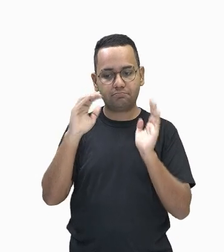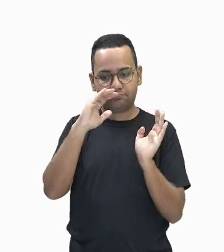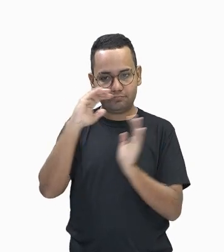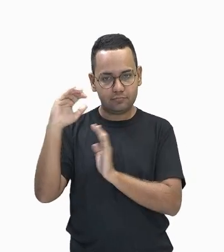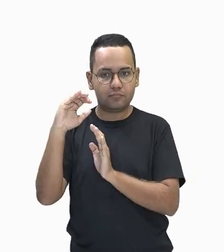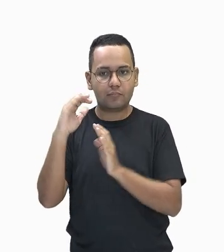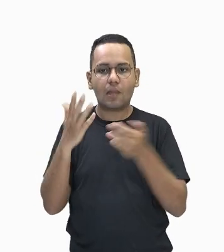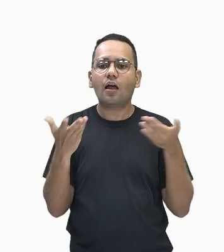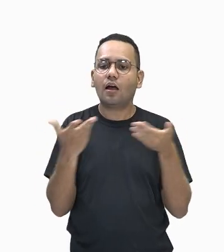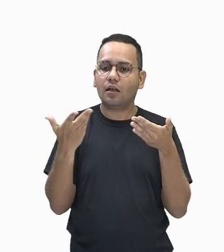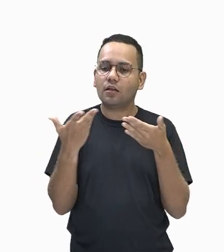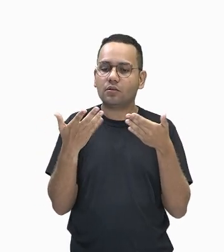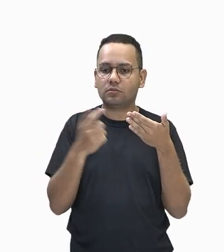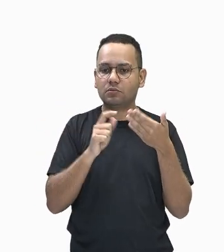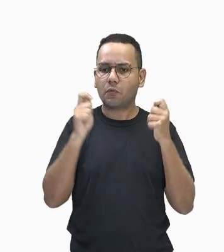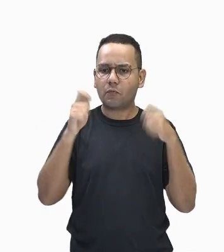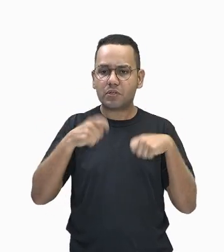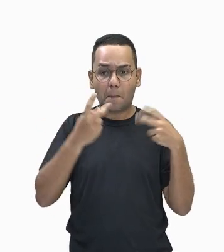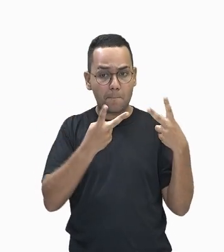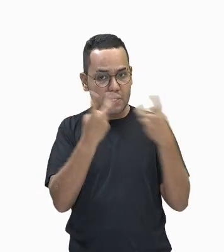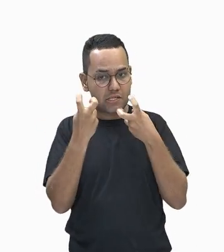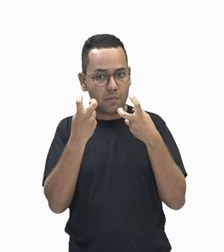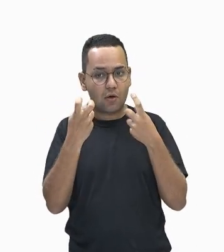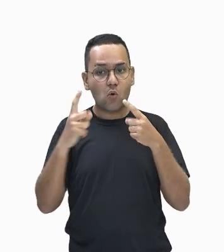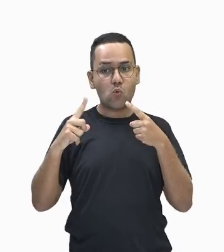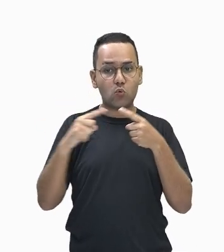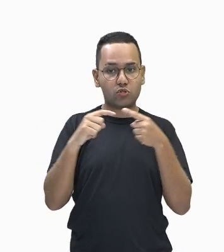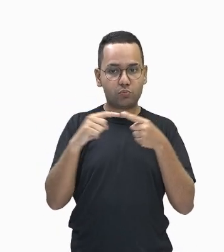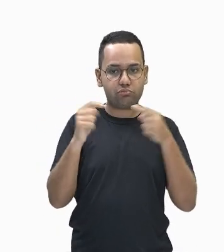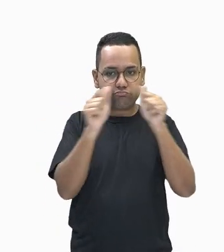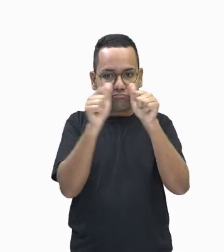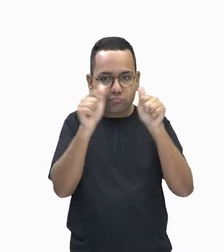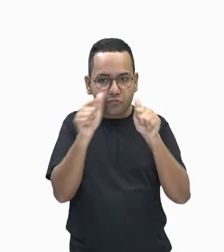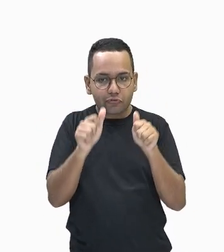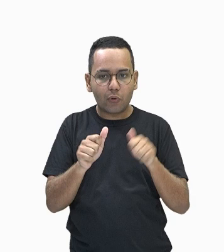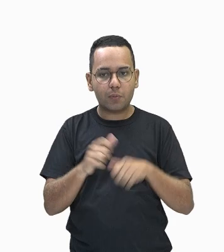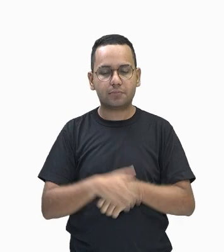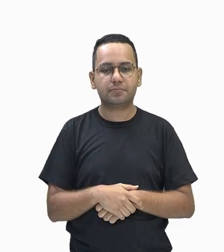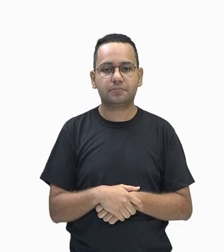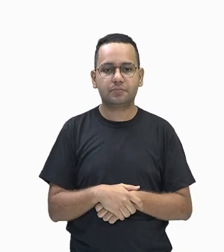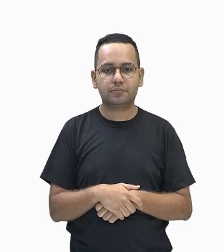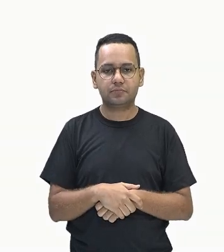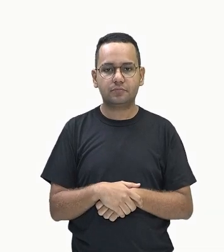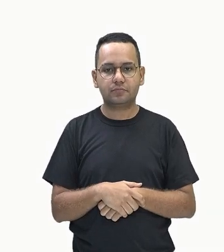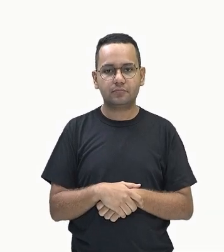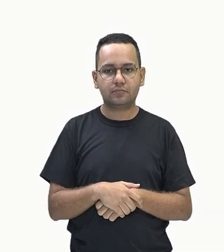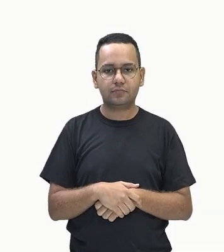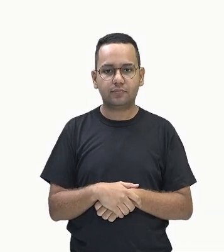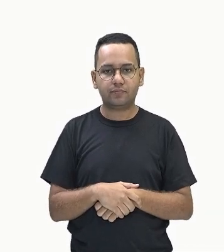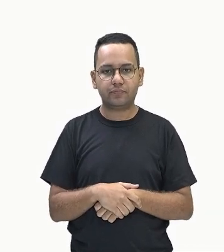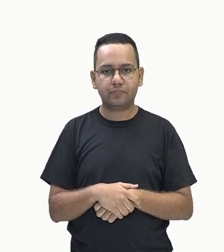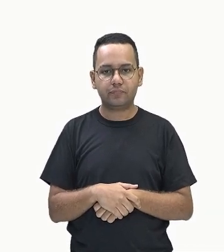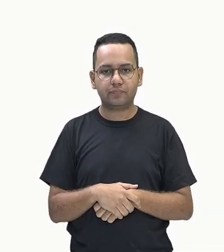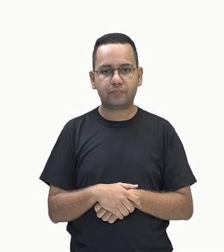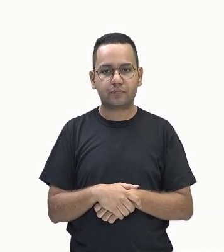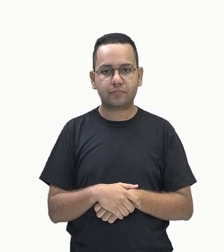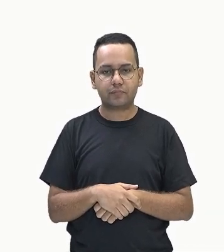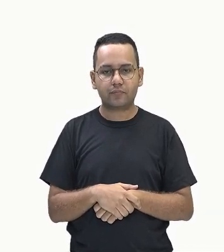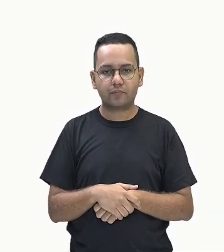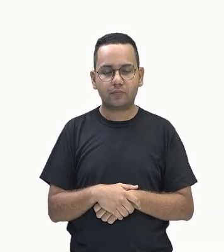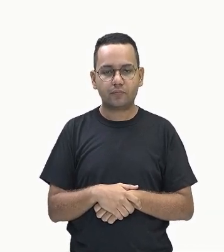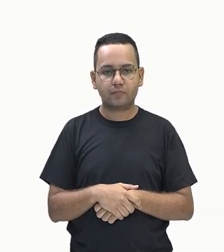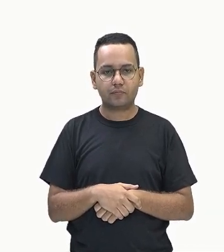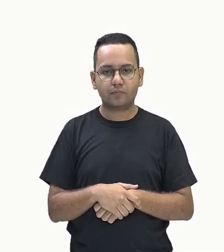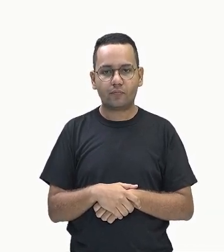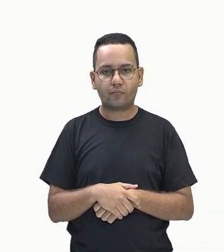classificar quanto ao formato da célula. O tecido epitelial de revestimento pode também ser classificado segundo esse formato,